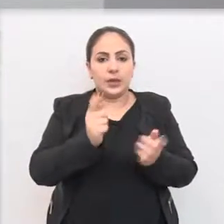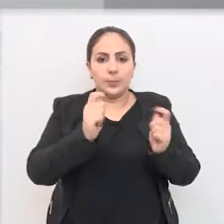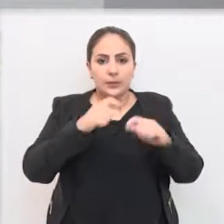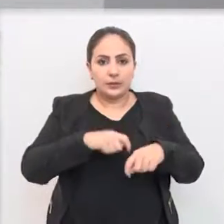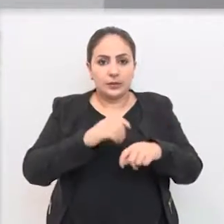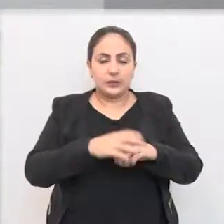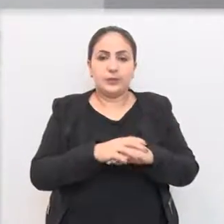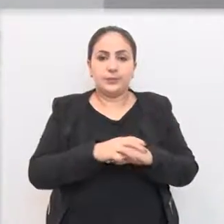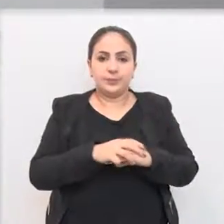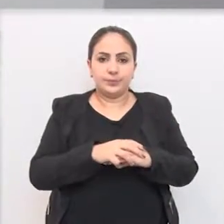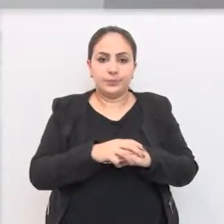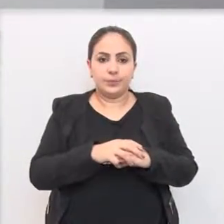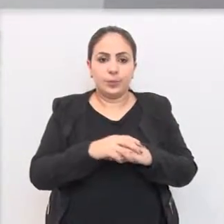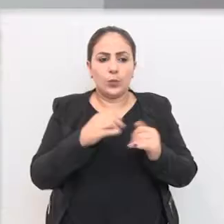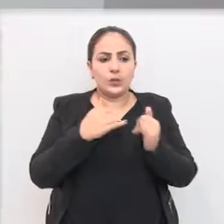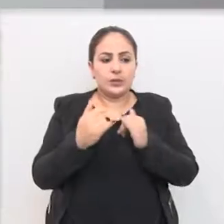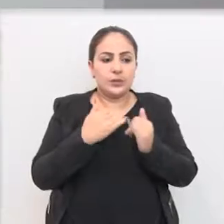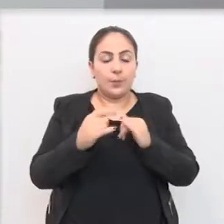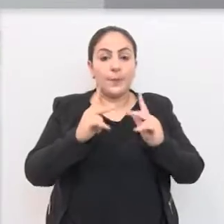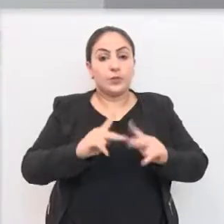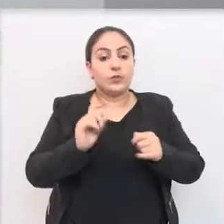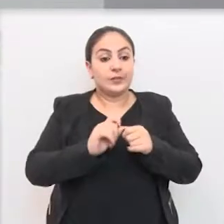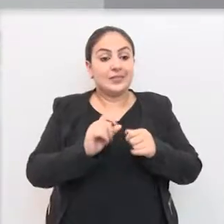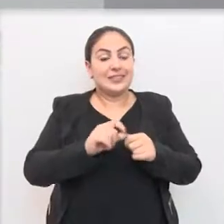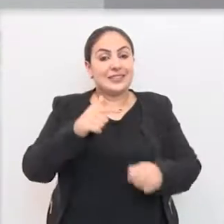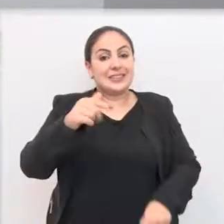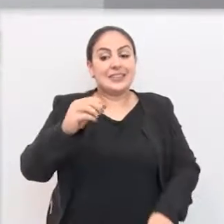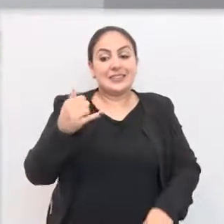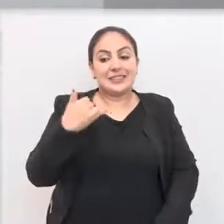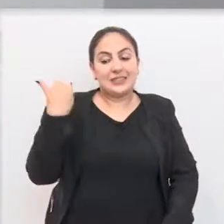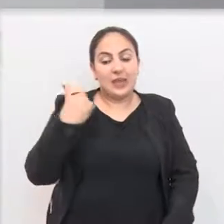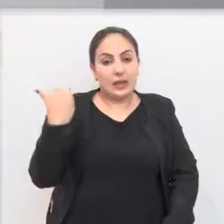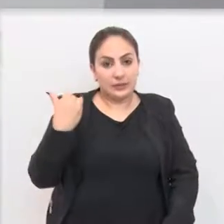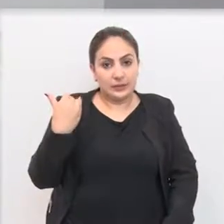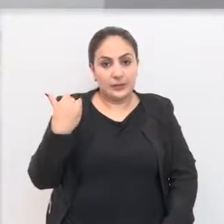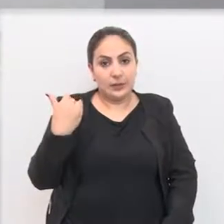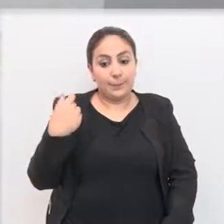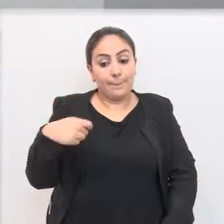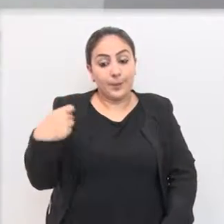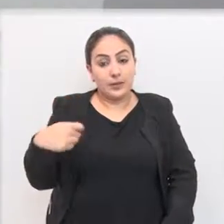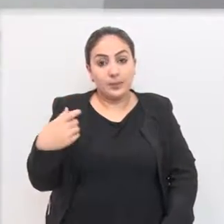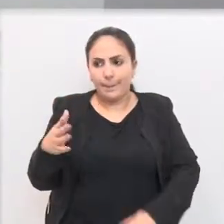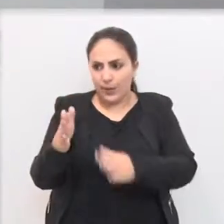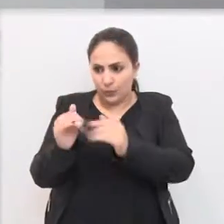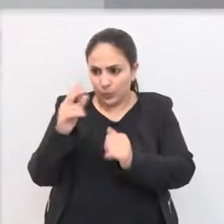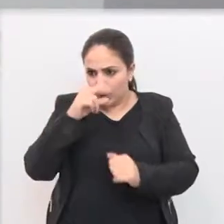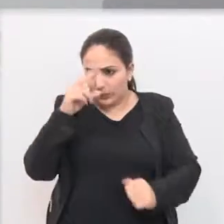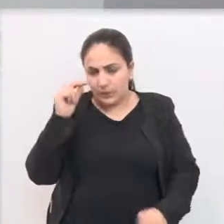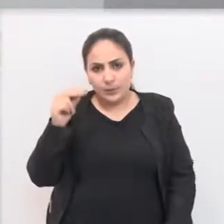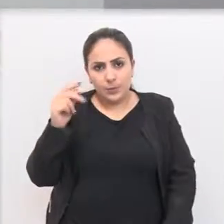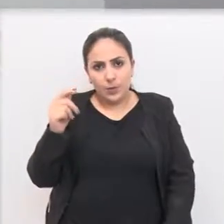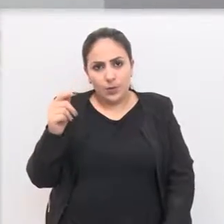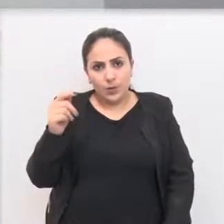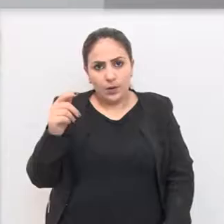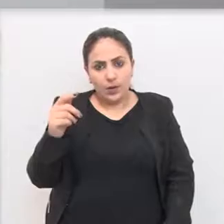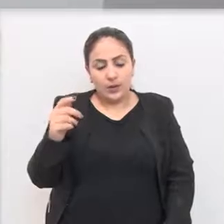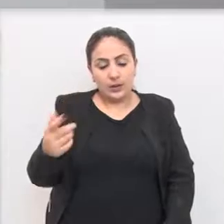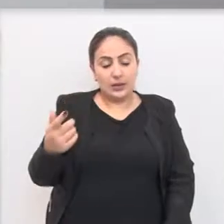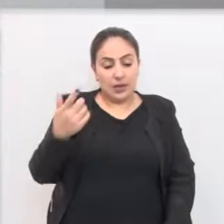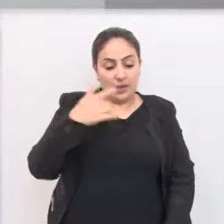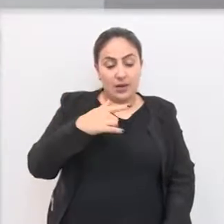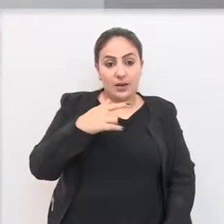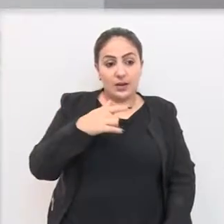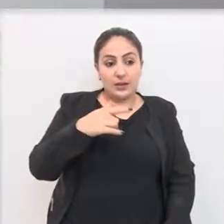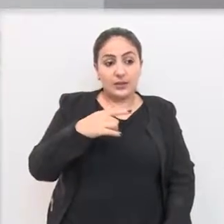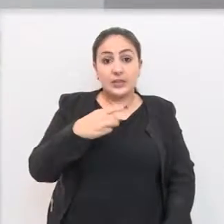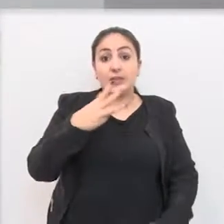essa condição de isenção, vamos citar o exemplo de alguém que fez 70 anos, requereu no município a isenção, ganhou a isenção. Aos